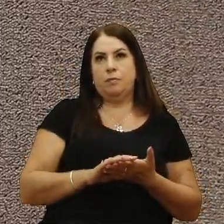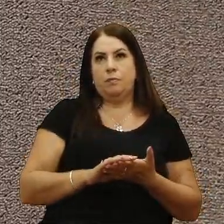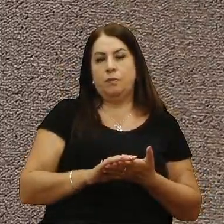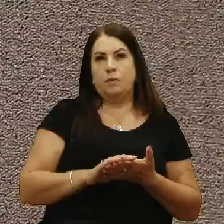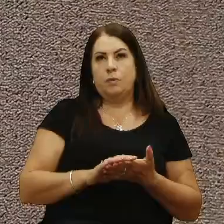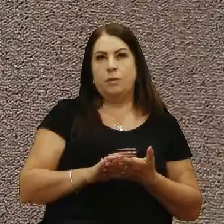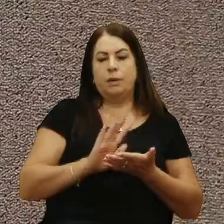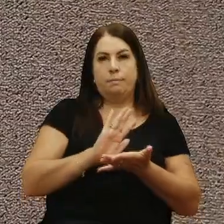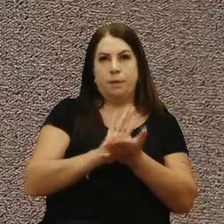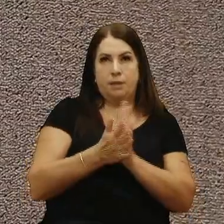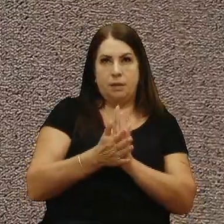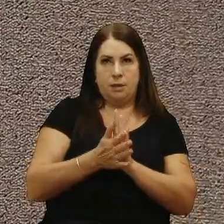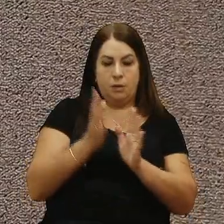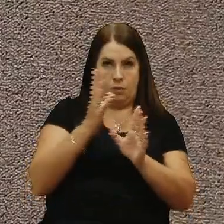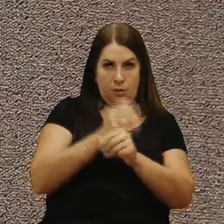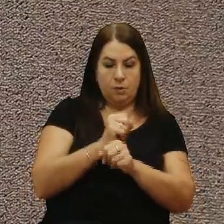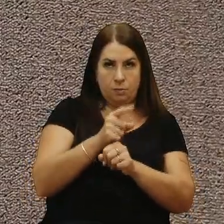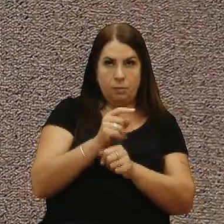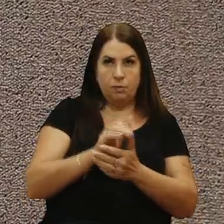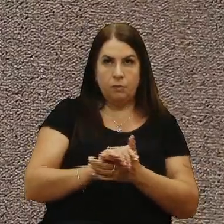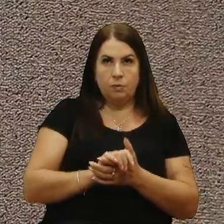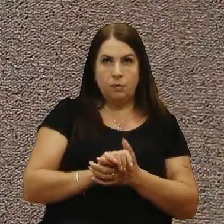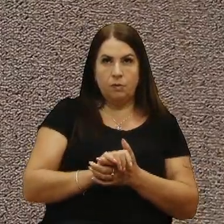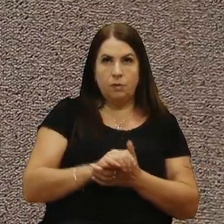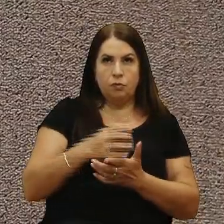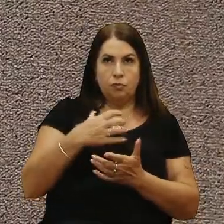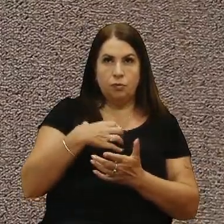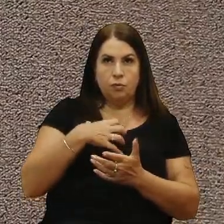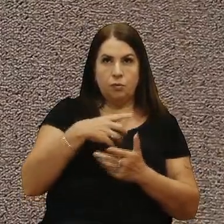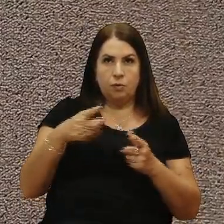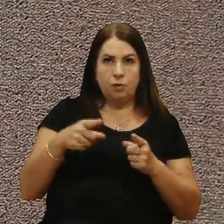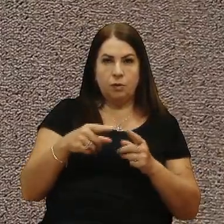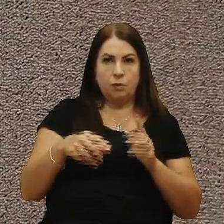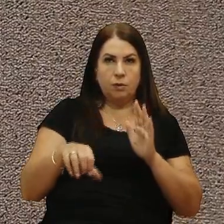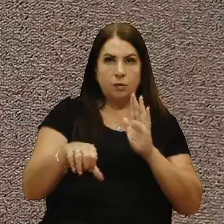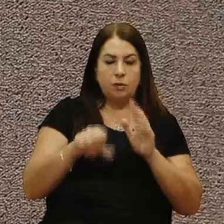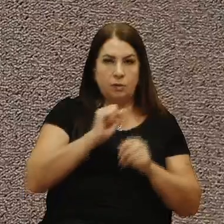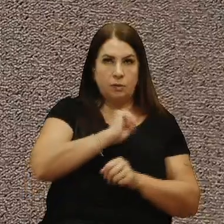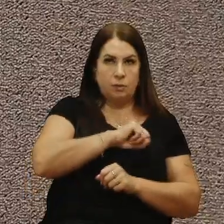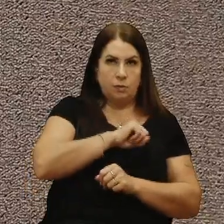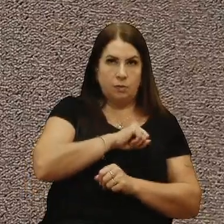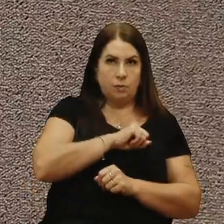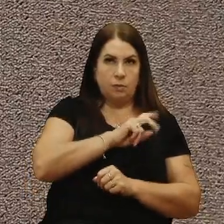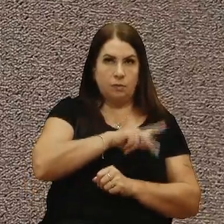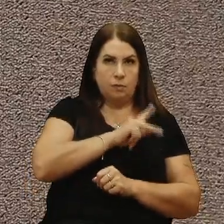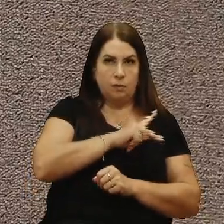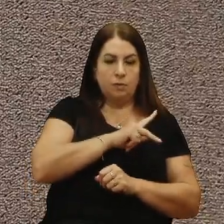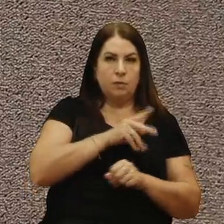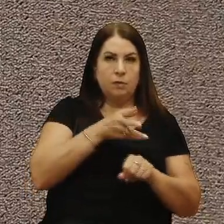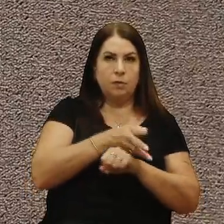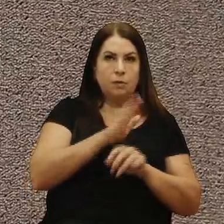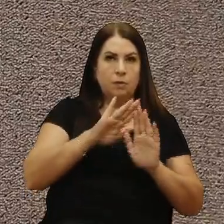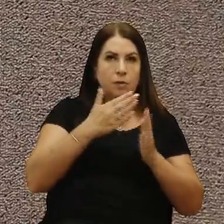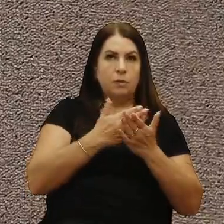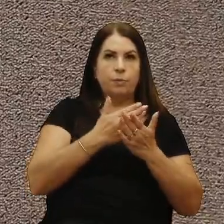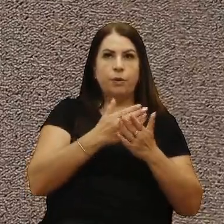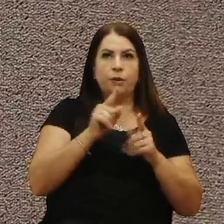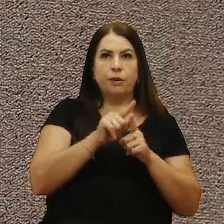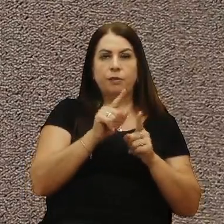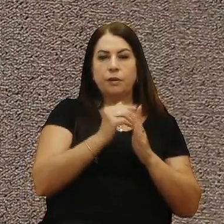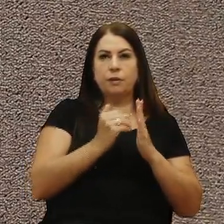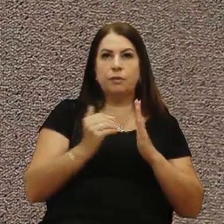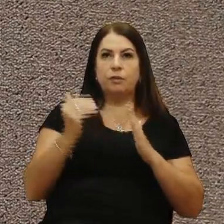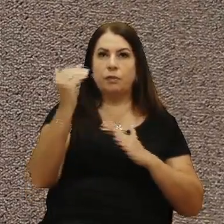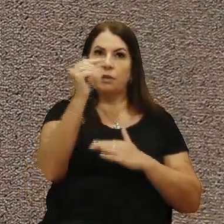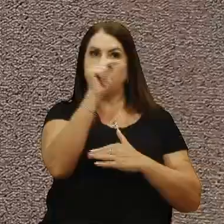que mataram o animalzinho de uma forma extremamente cruel, vereador Pedro, frequentaram as melhores